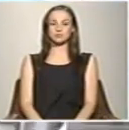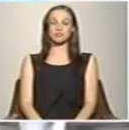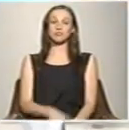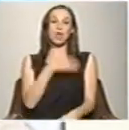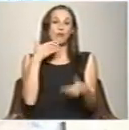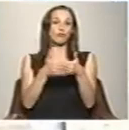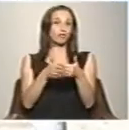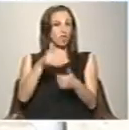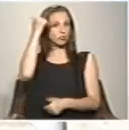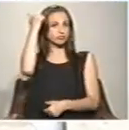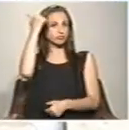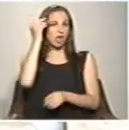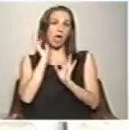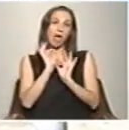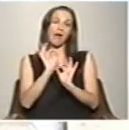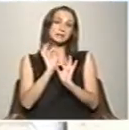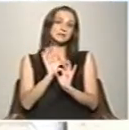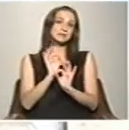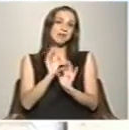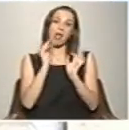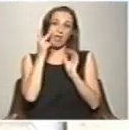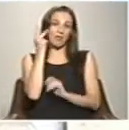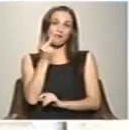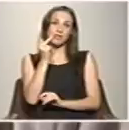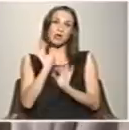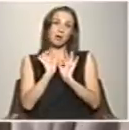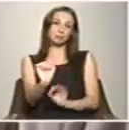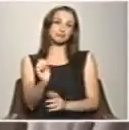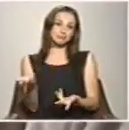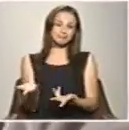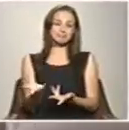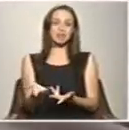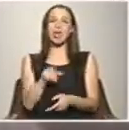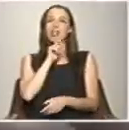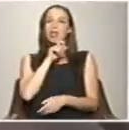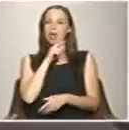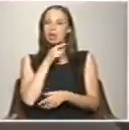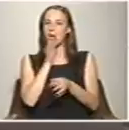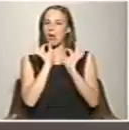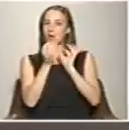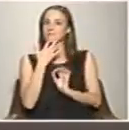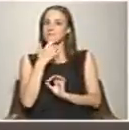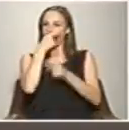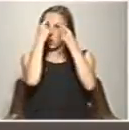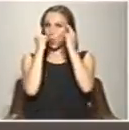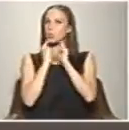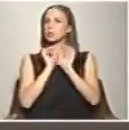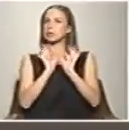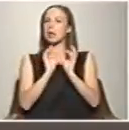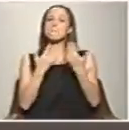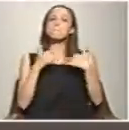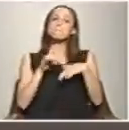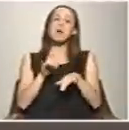Envelhecer é uma inevitabilidade desta vida. Podemos lutar contra rugas da expressão, mas ainda está para vir o